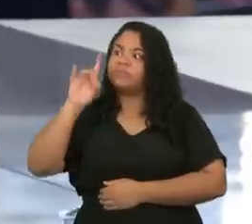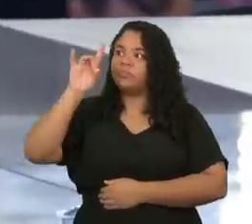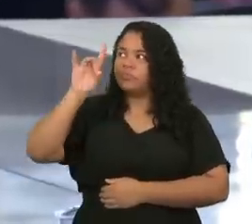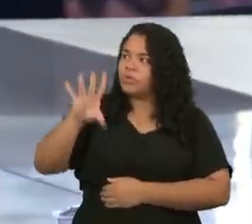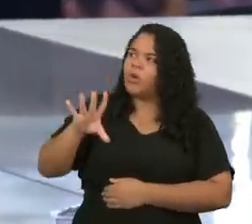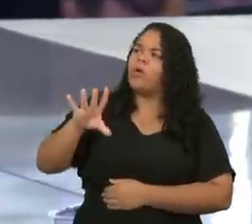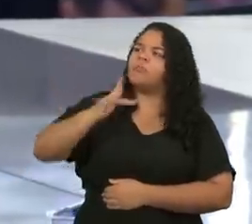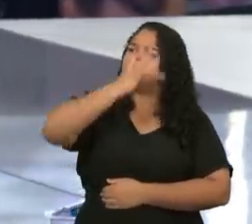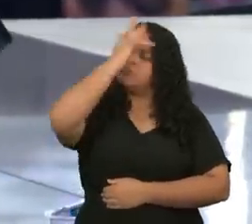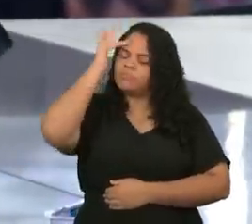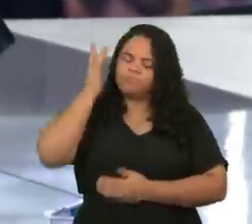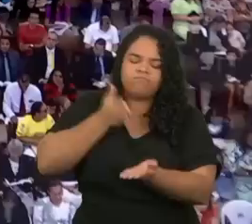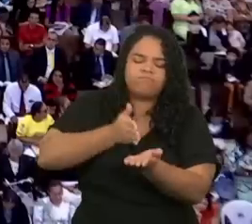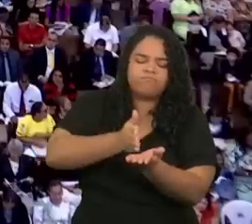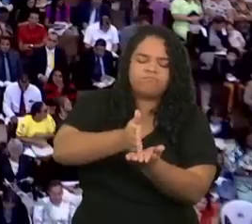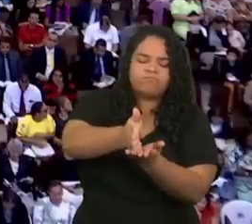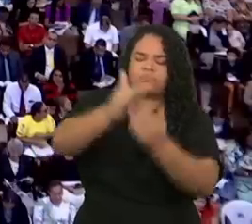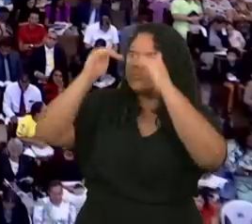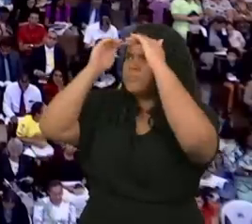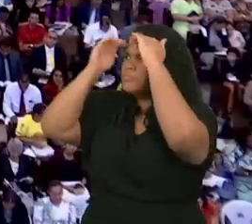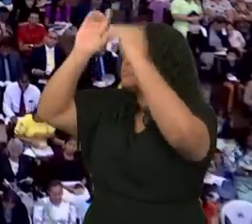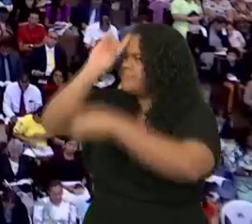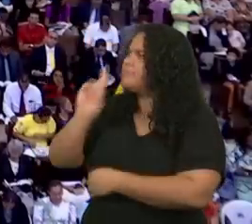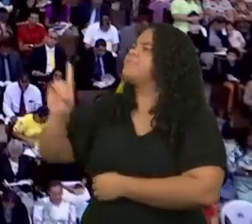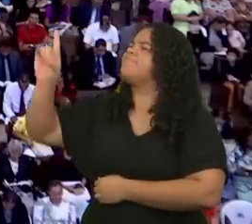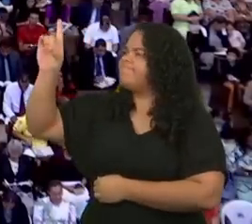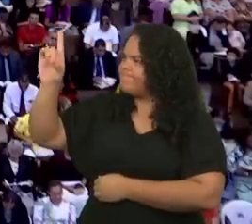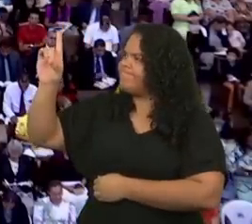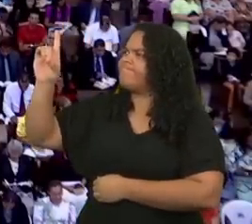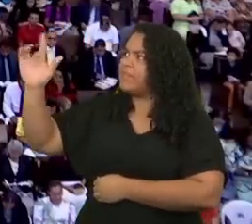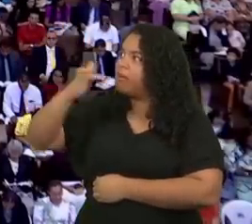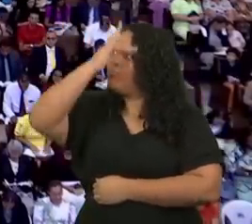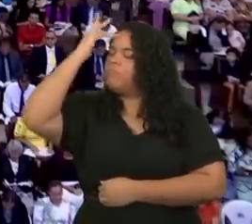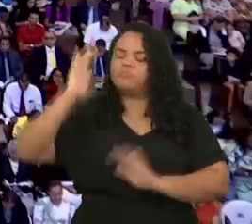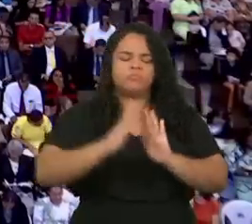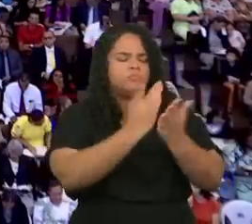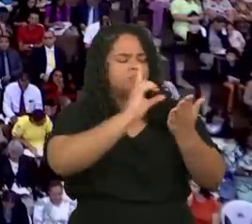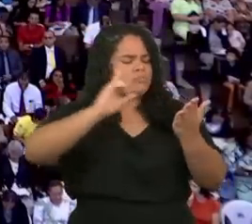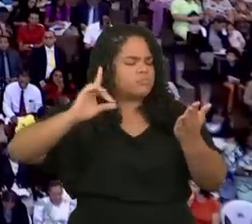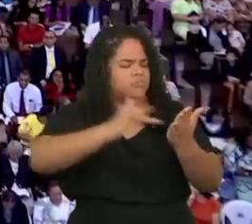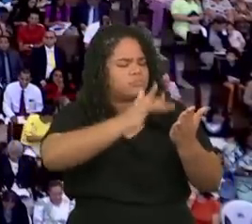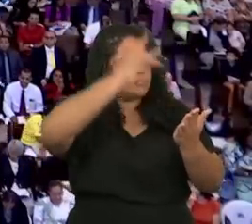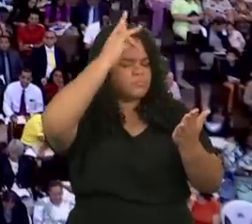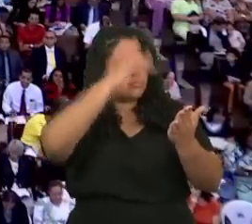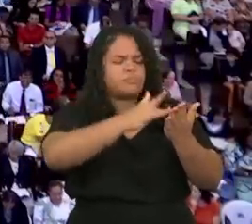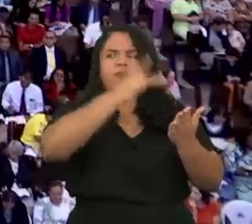de todos os que e dos que guardam os teus